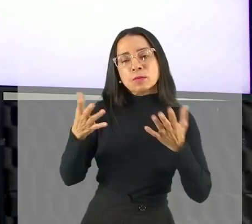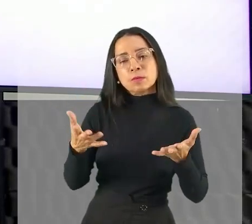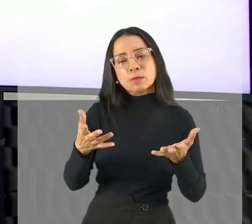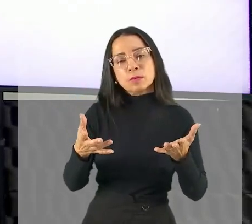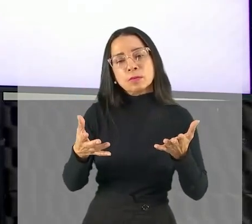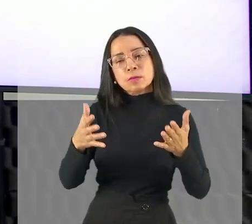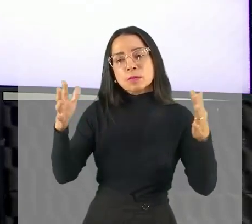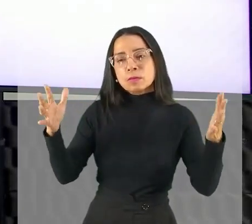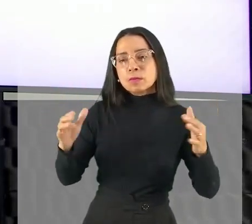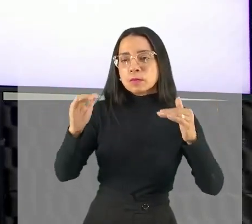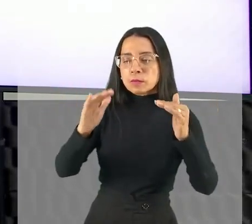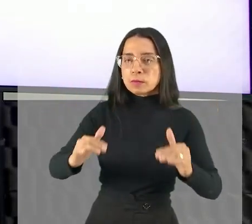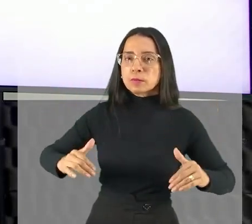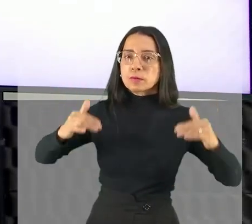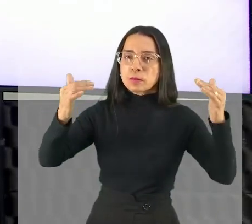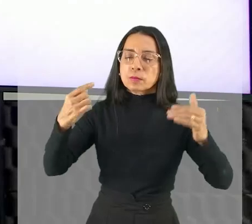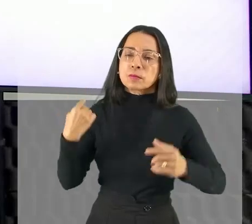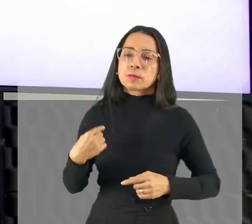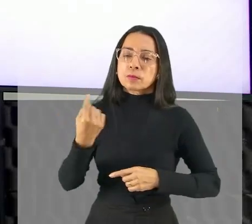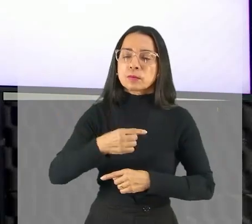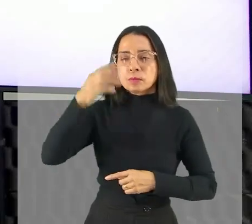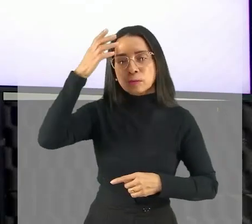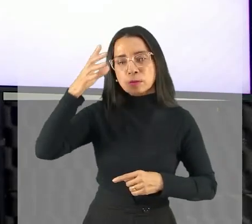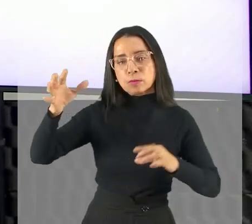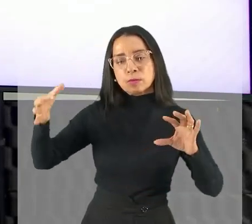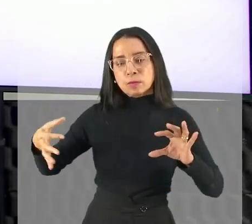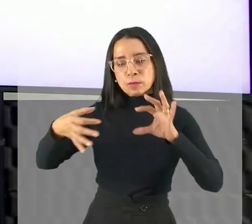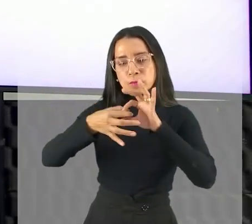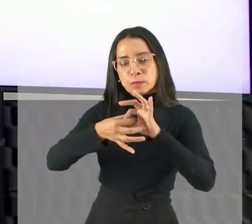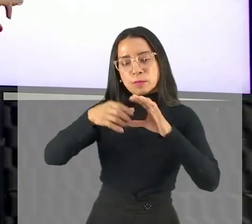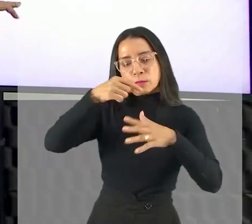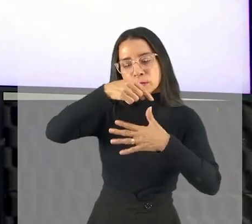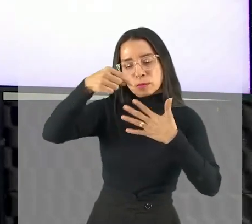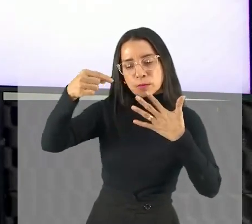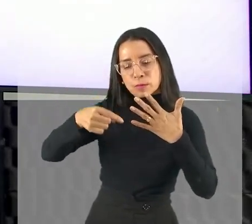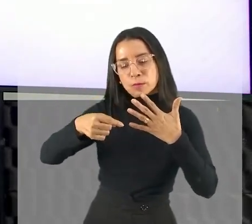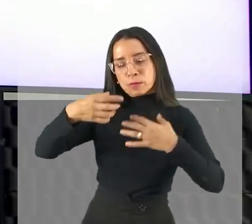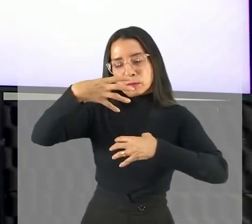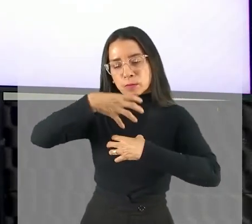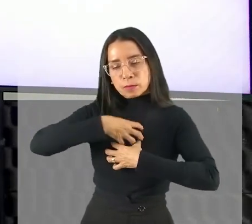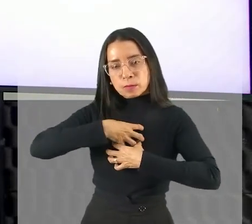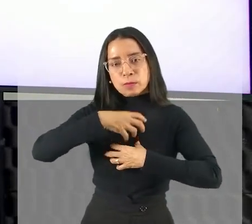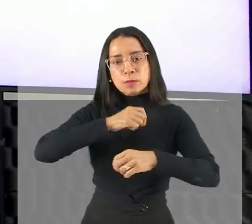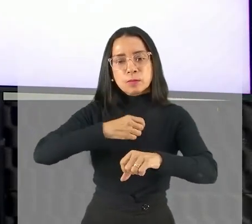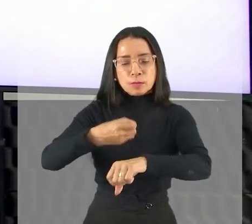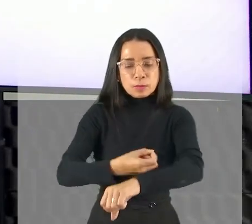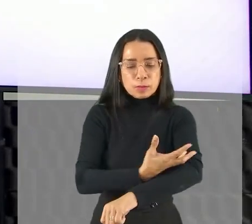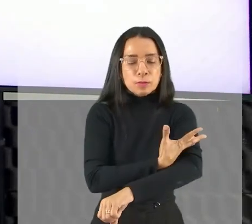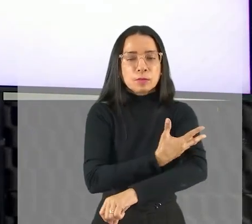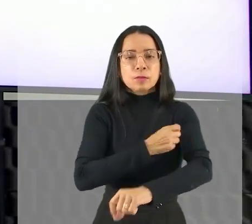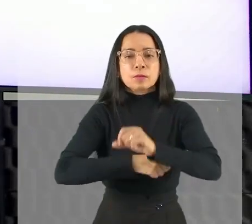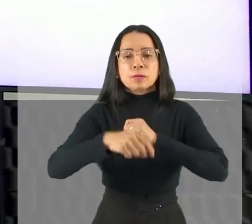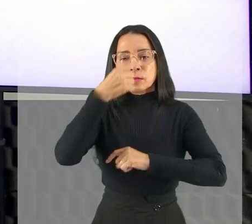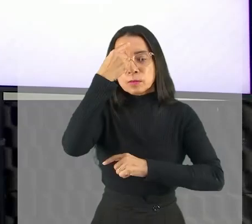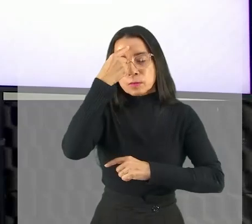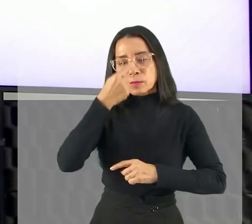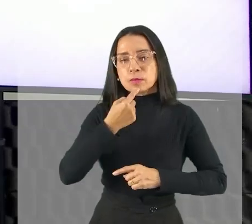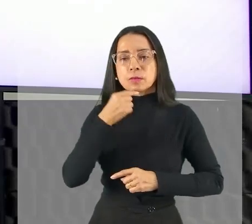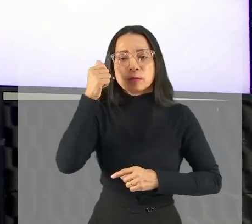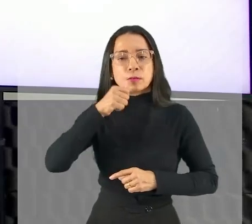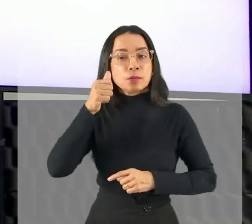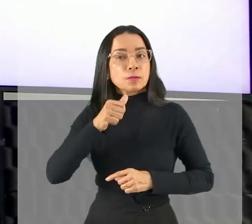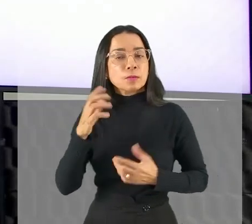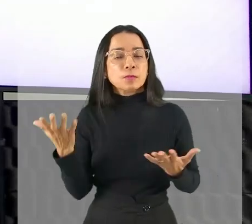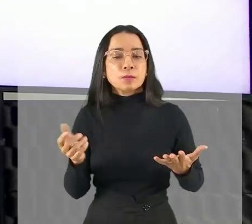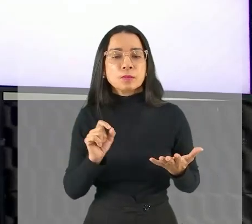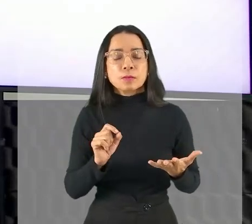muitas vezes, em relação, no caso aqui, de aspectos de estados emocionais na figura da mulher com a natureza.